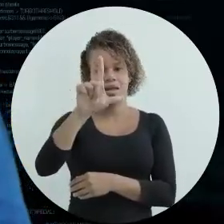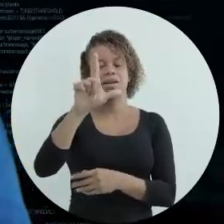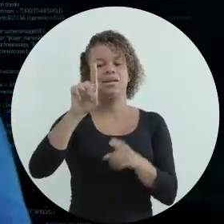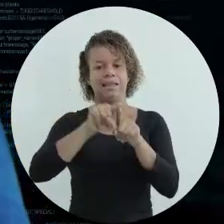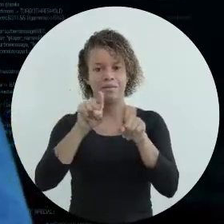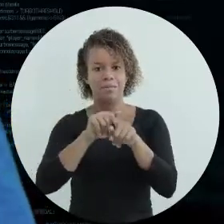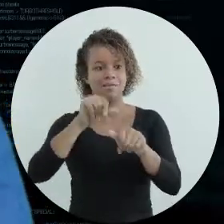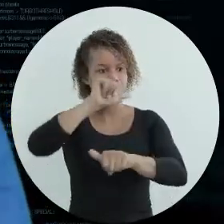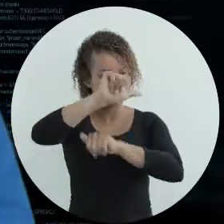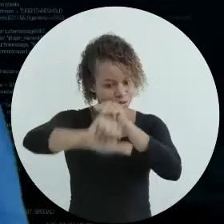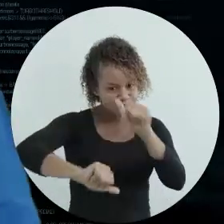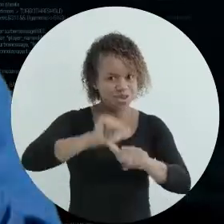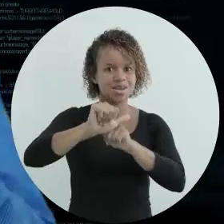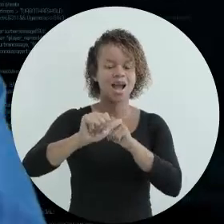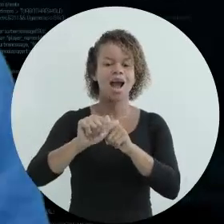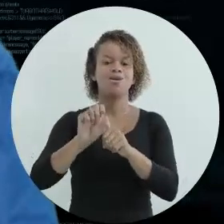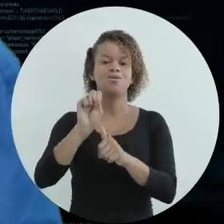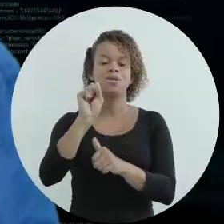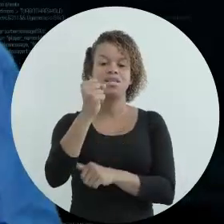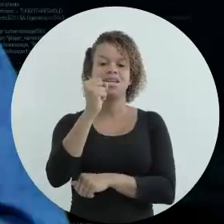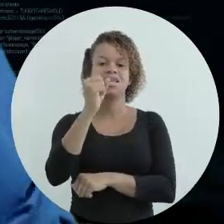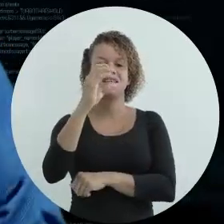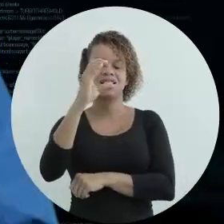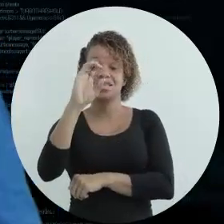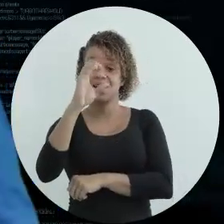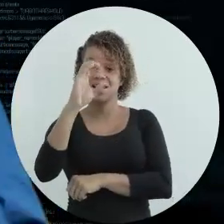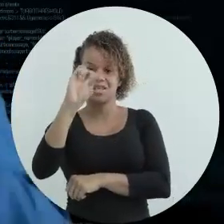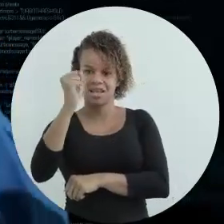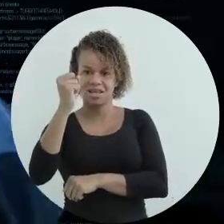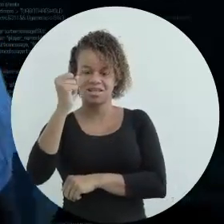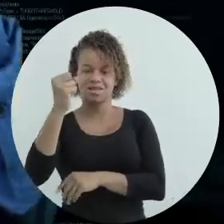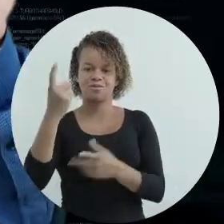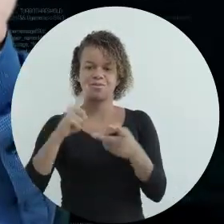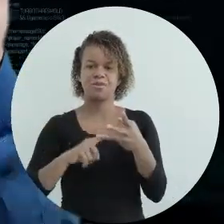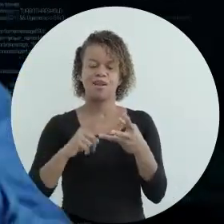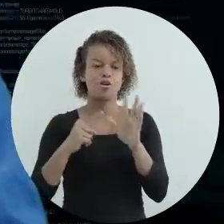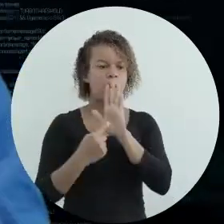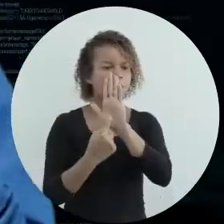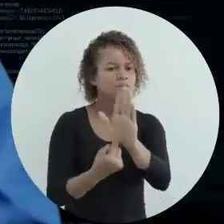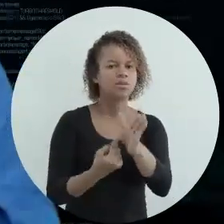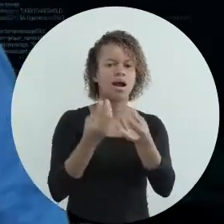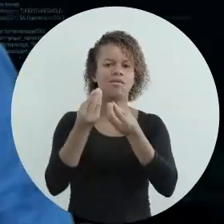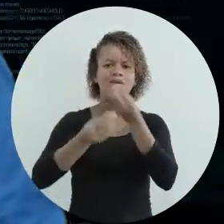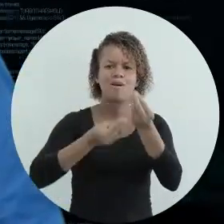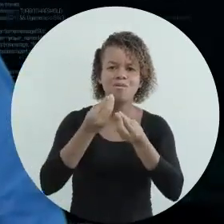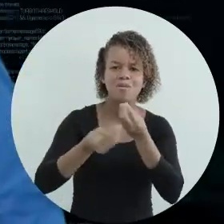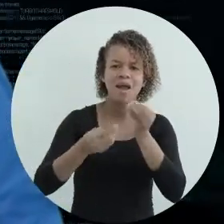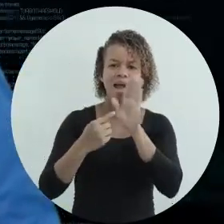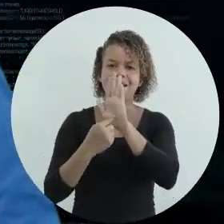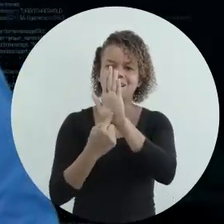o CSS, a forma como é mostrada, como é renderizado, como é exibido no navegador